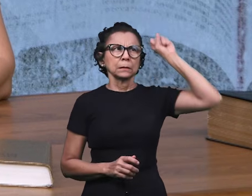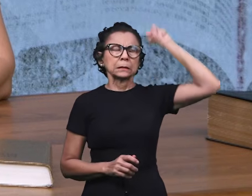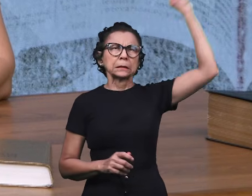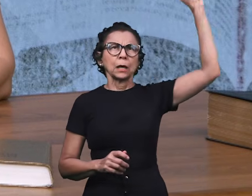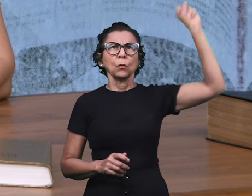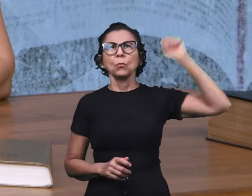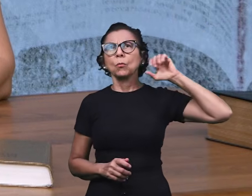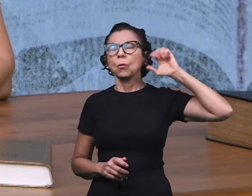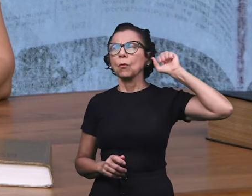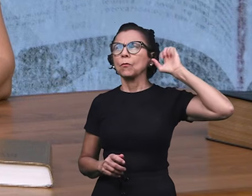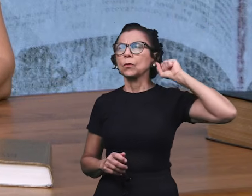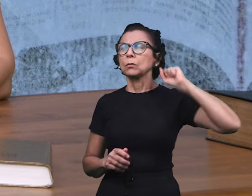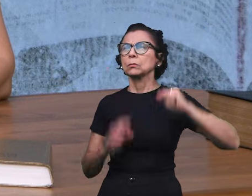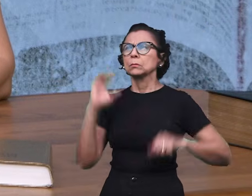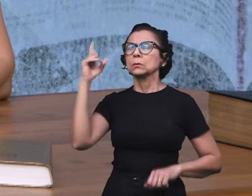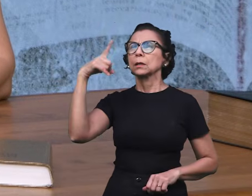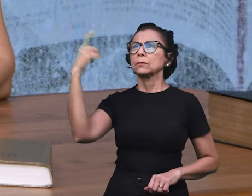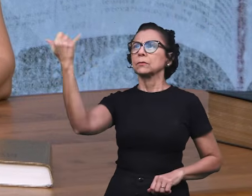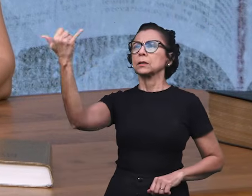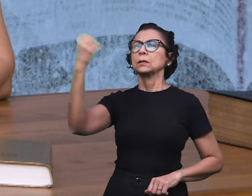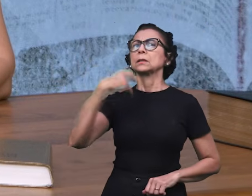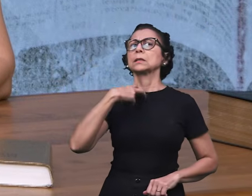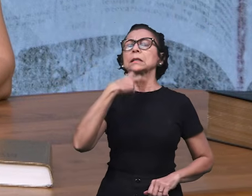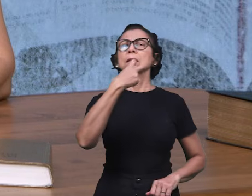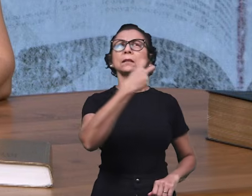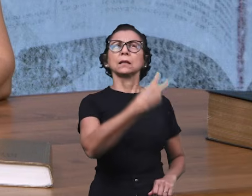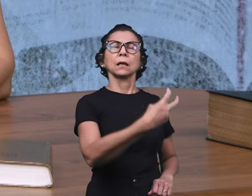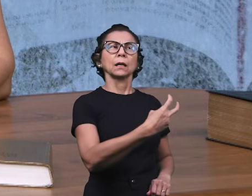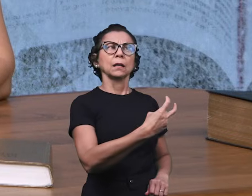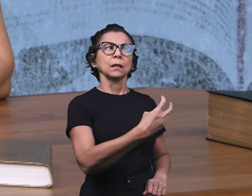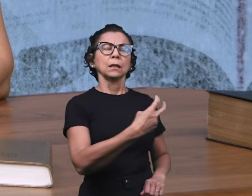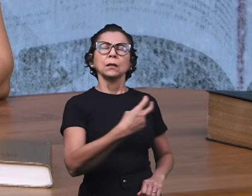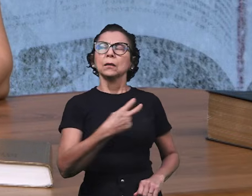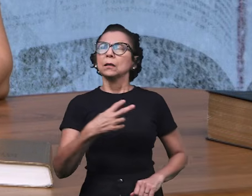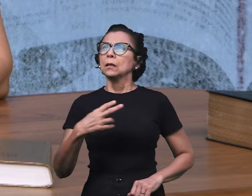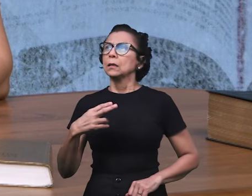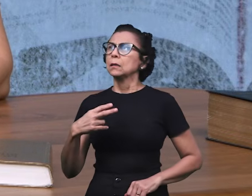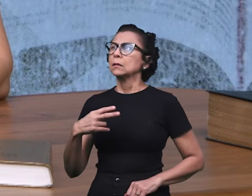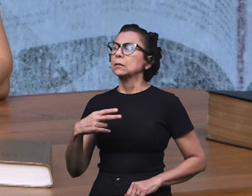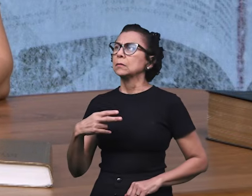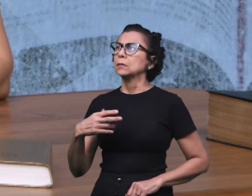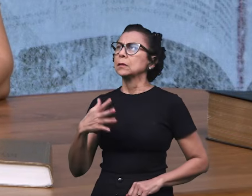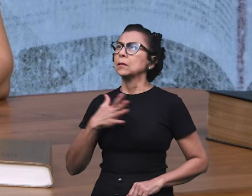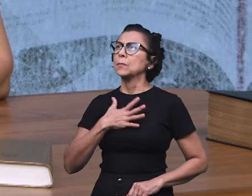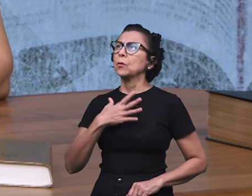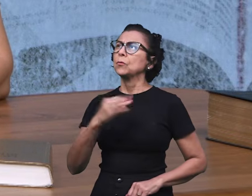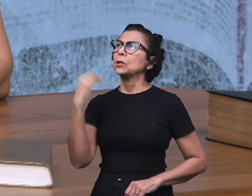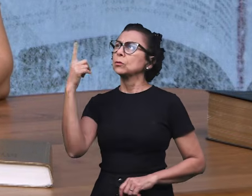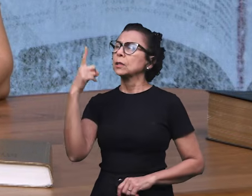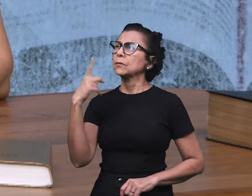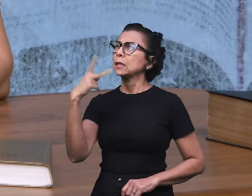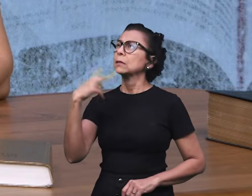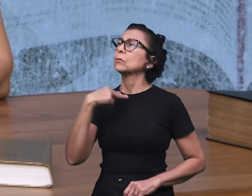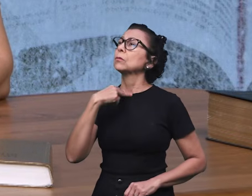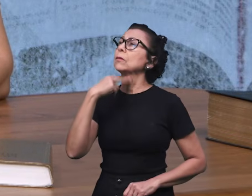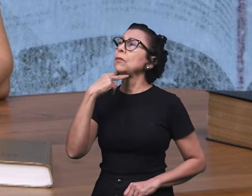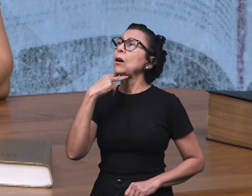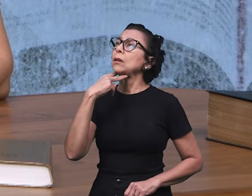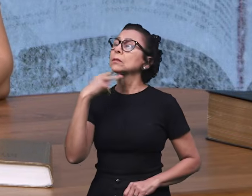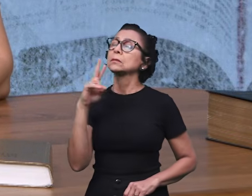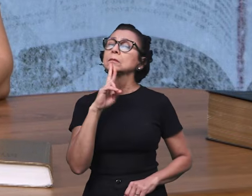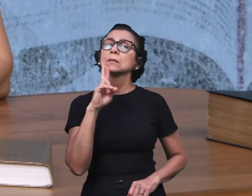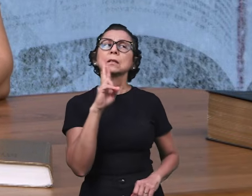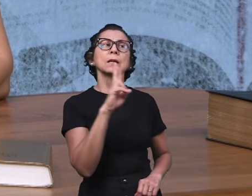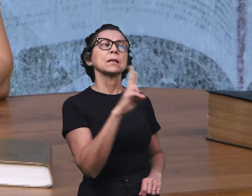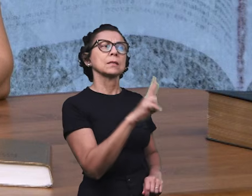Davi e disse: não é esta a tua voz, meu filho Davi? E disse Davi: